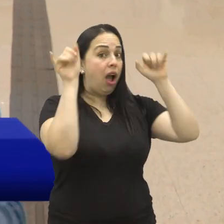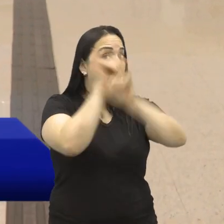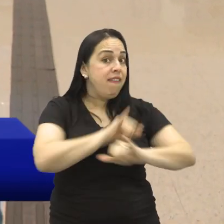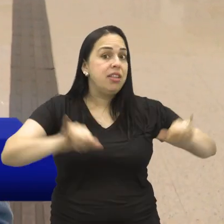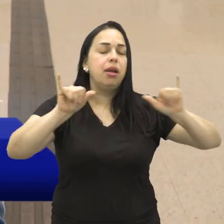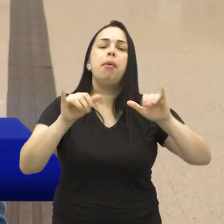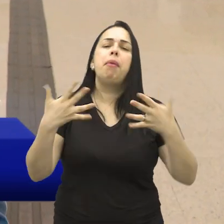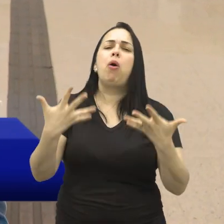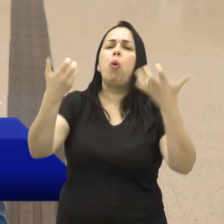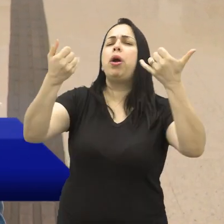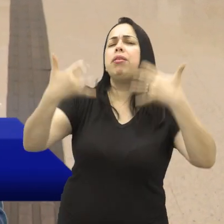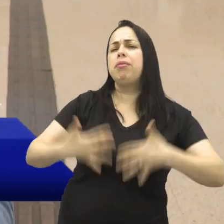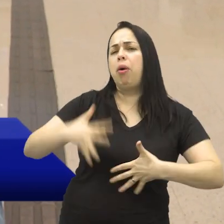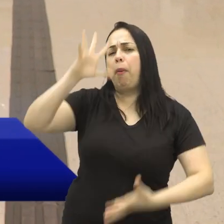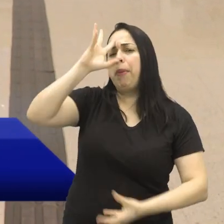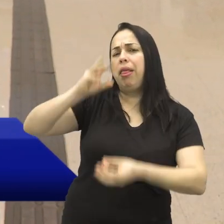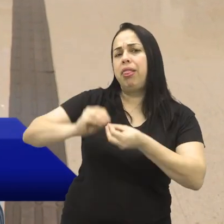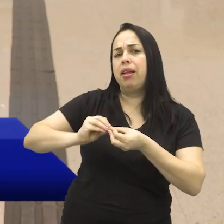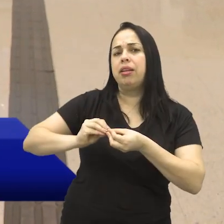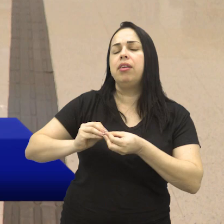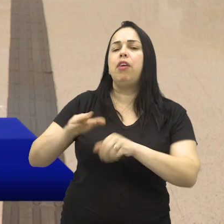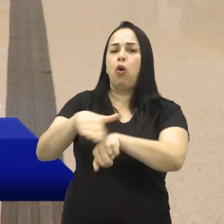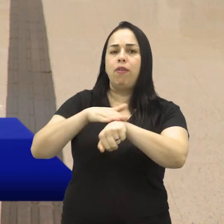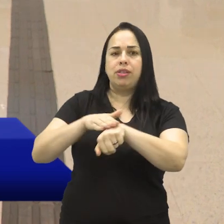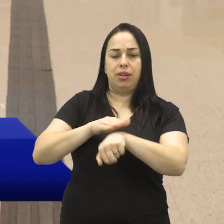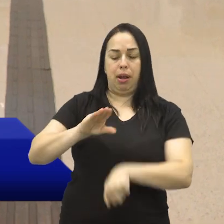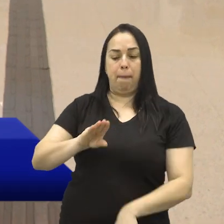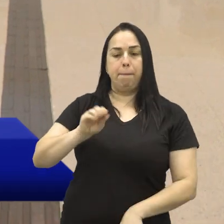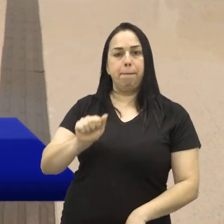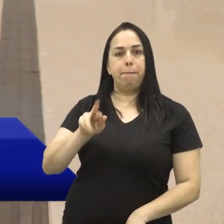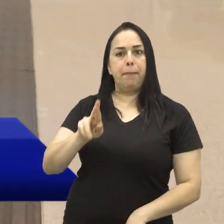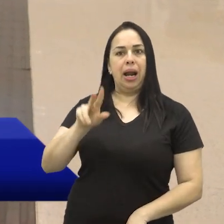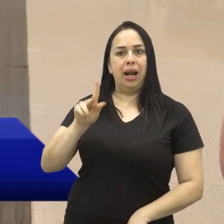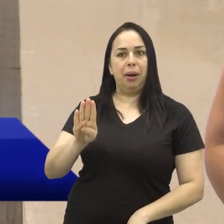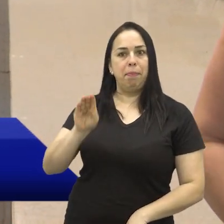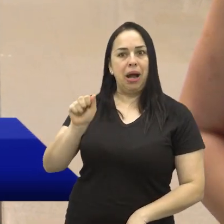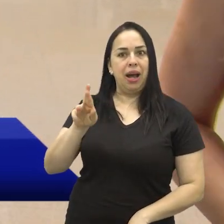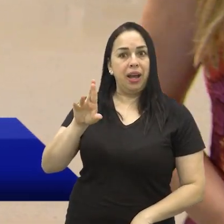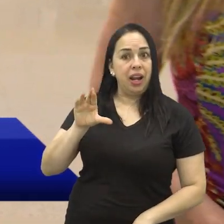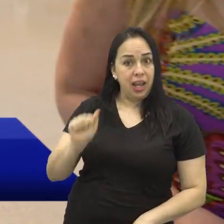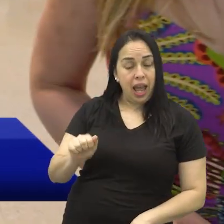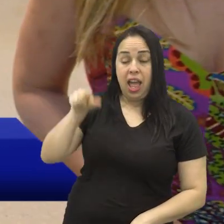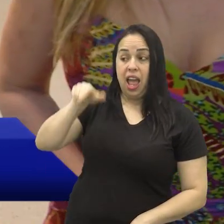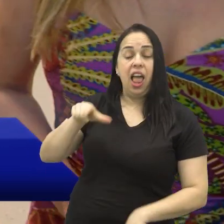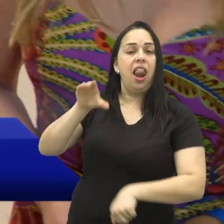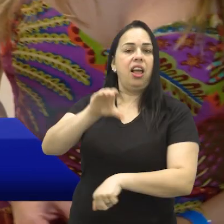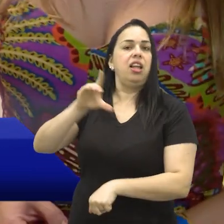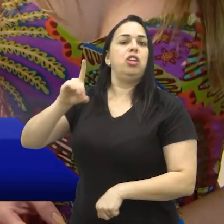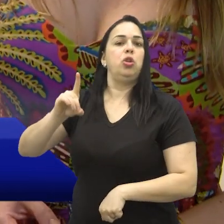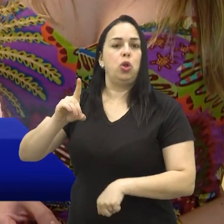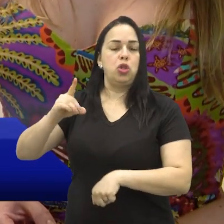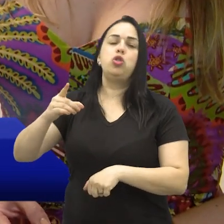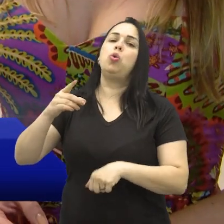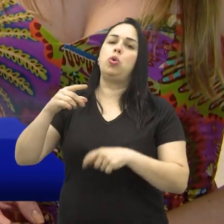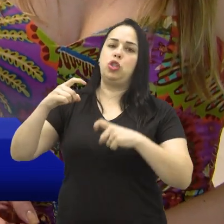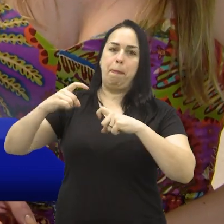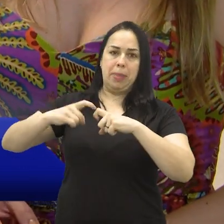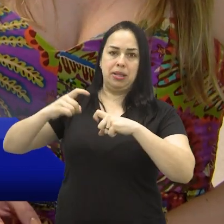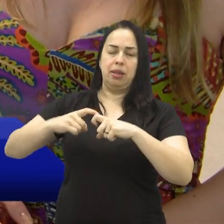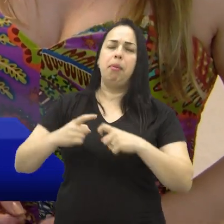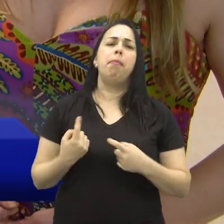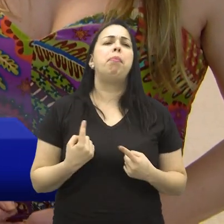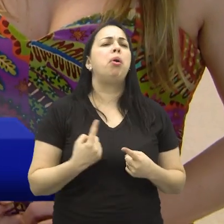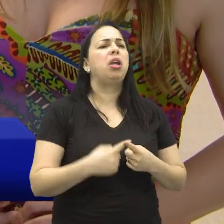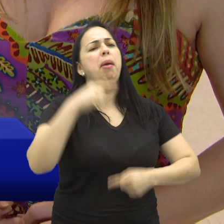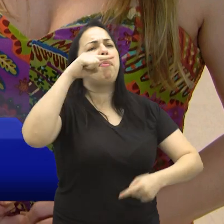médicas. Para a gente entender essa proibição, eu vou conversar com a Bárbara Azevedo, que é coordenadora do curso de Medicina. Bárbara, conta pra gente,